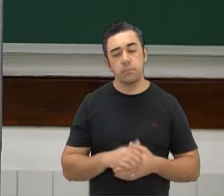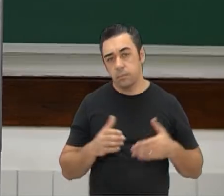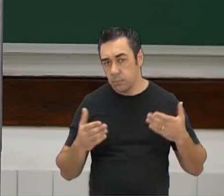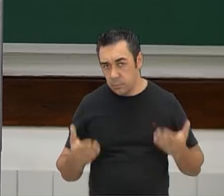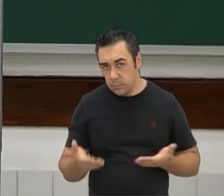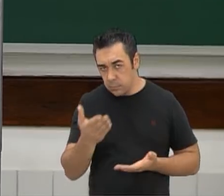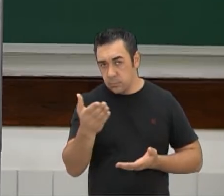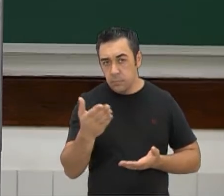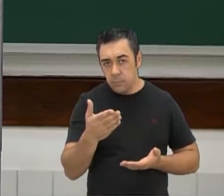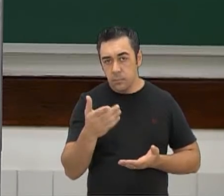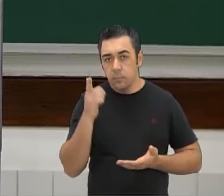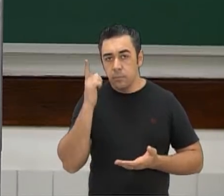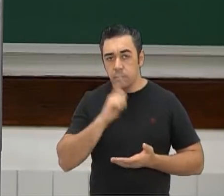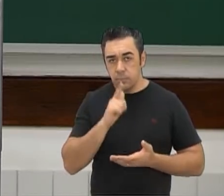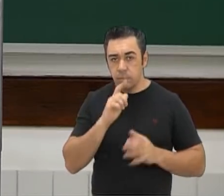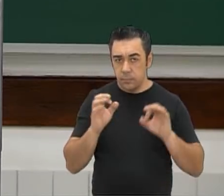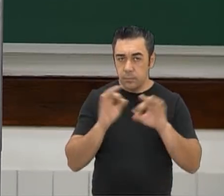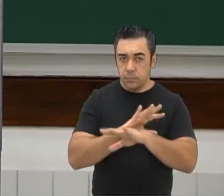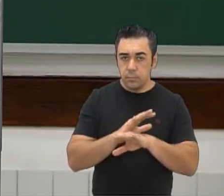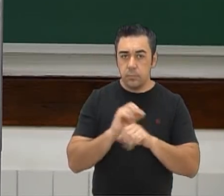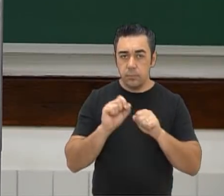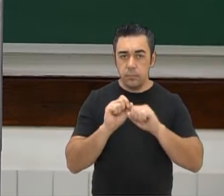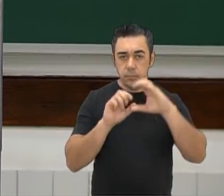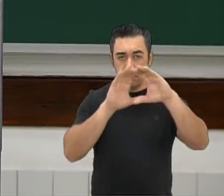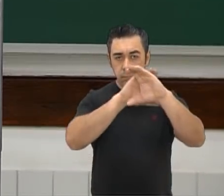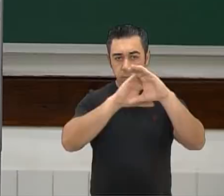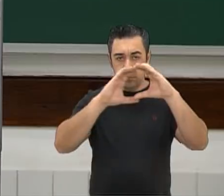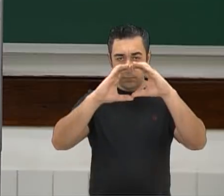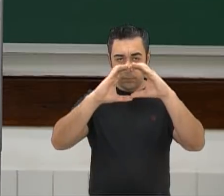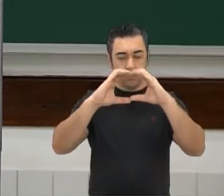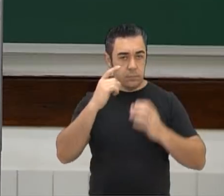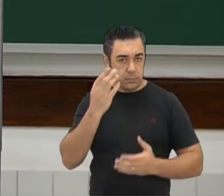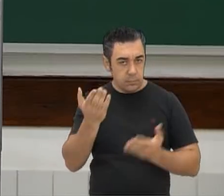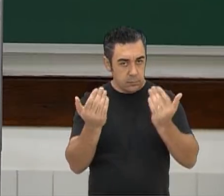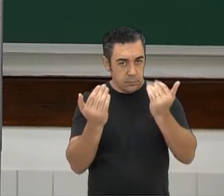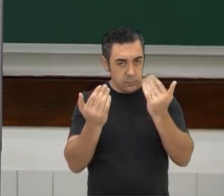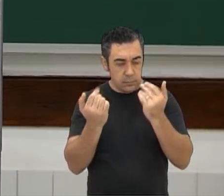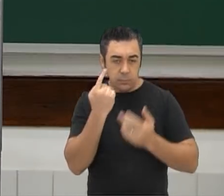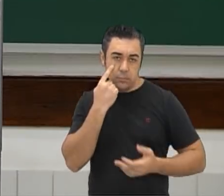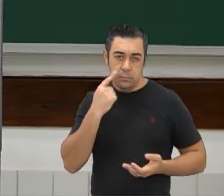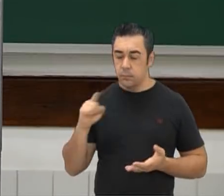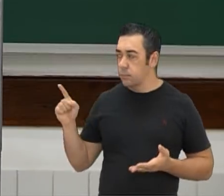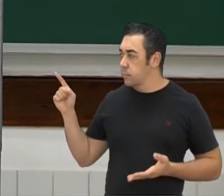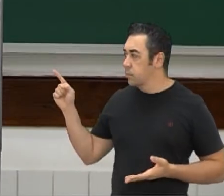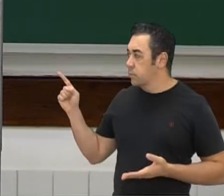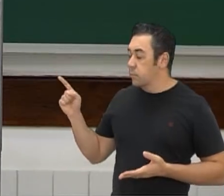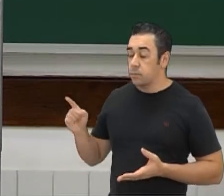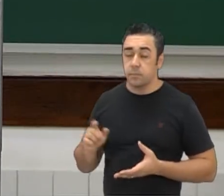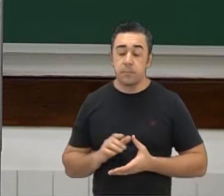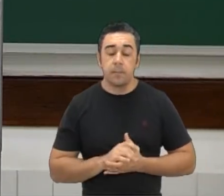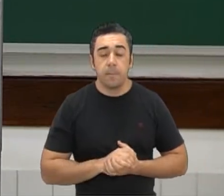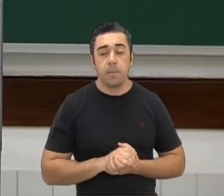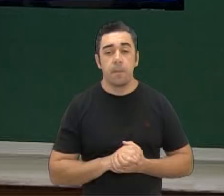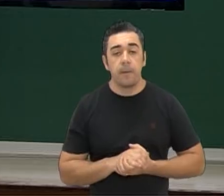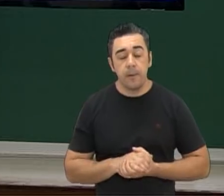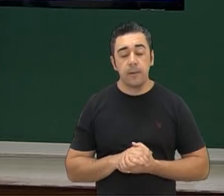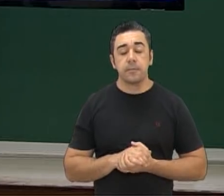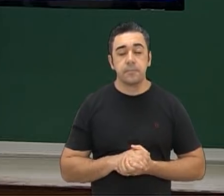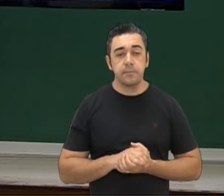Então, alunos, conseguiram completar a figura? Vem com o professor aqui, vamos verificar na tela? Olha só que